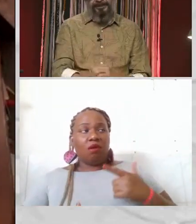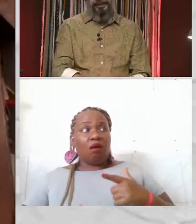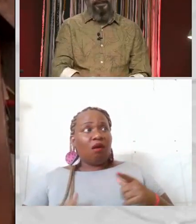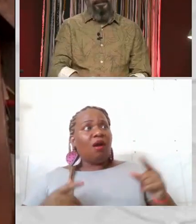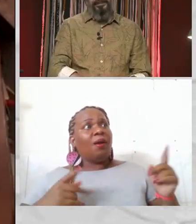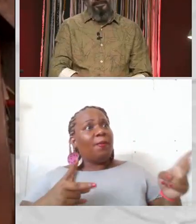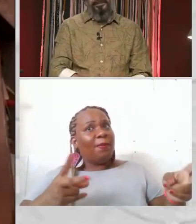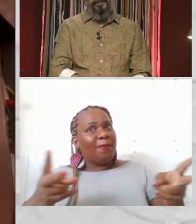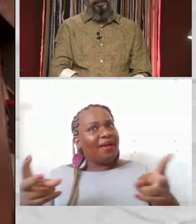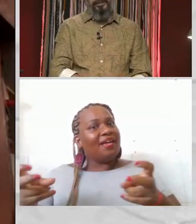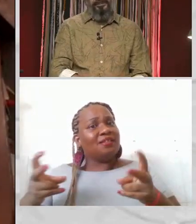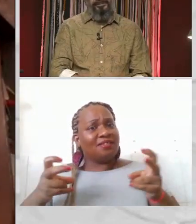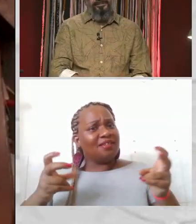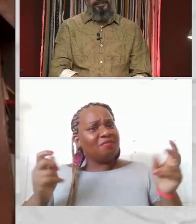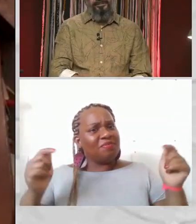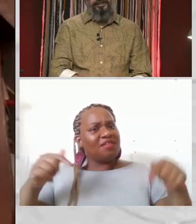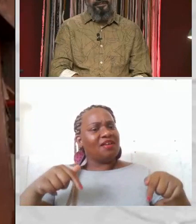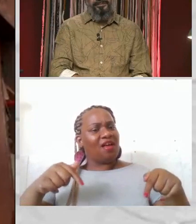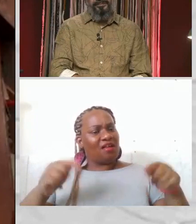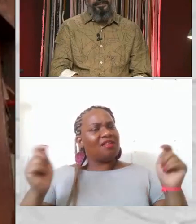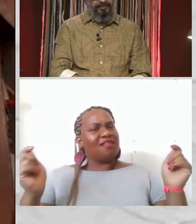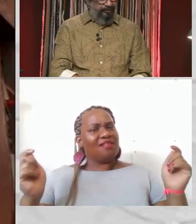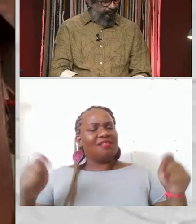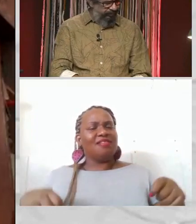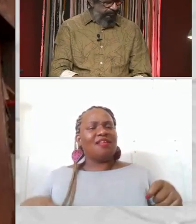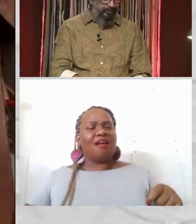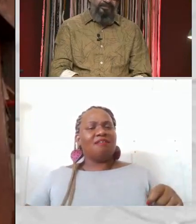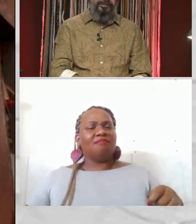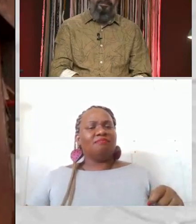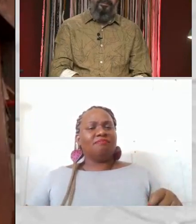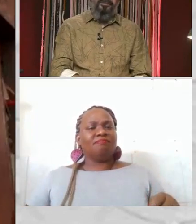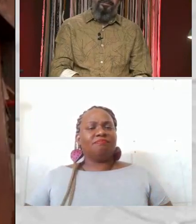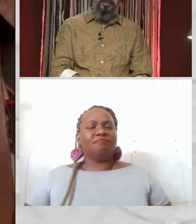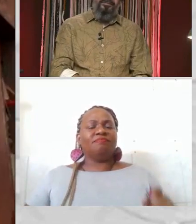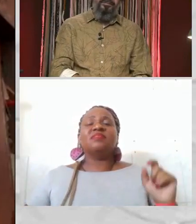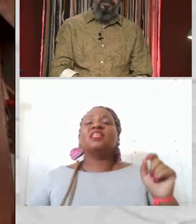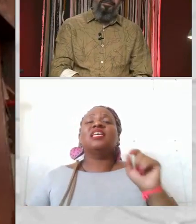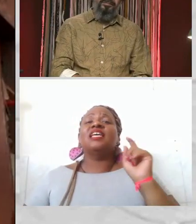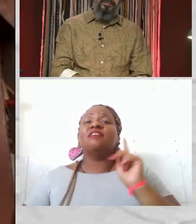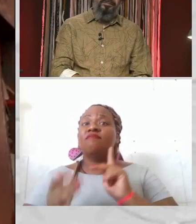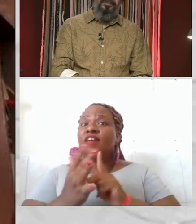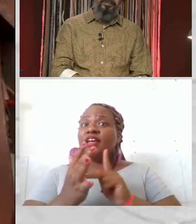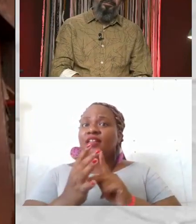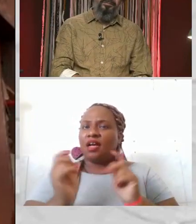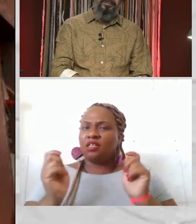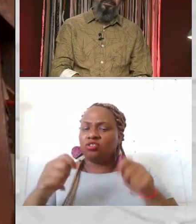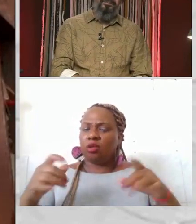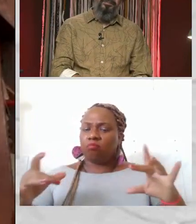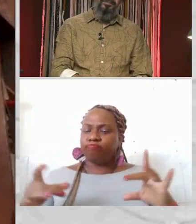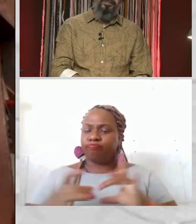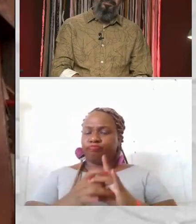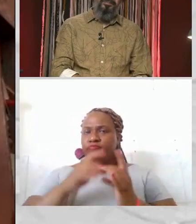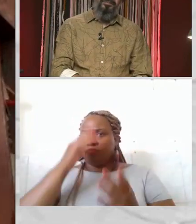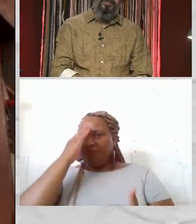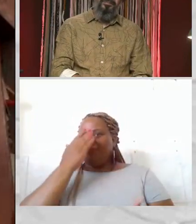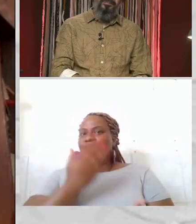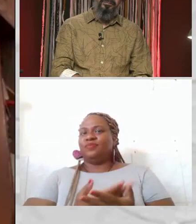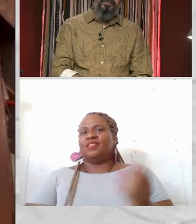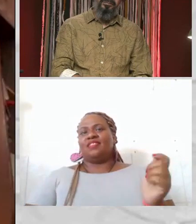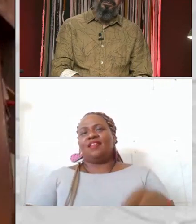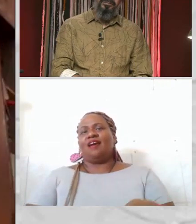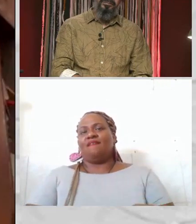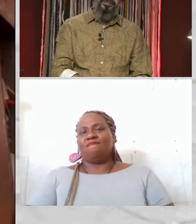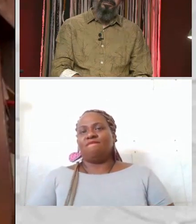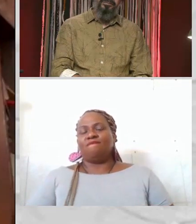isso nessa pandemia. É quem de fato, com quem de fato a gente pode contar. E isso, de alguma forma,